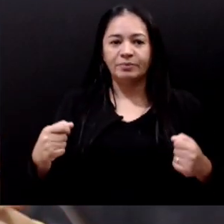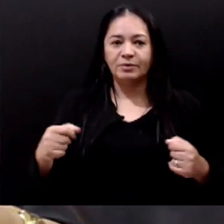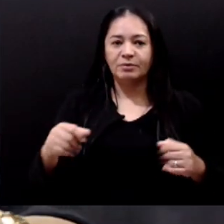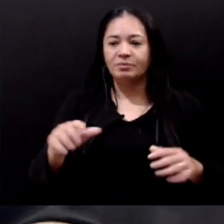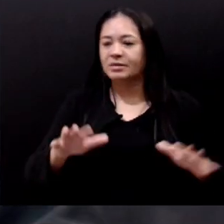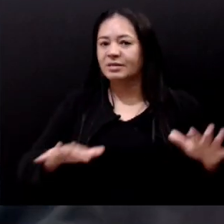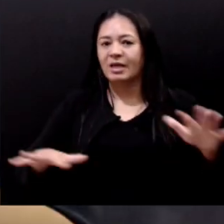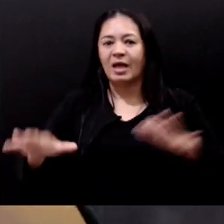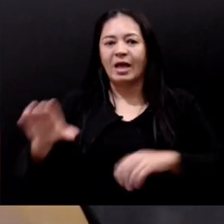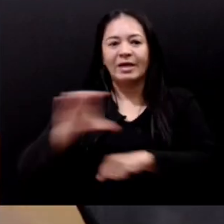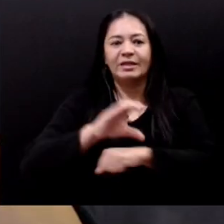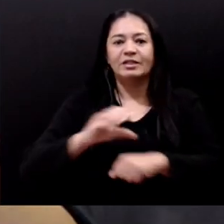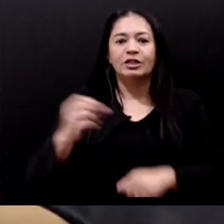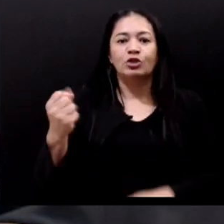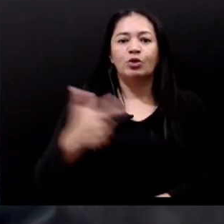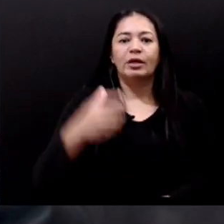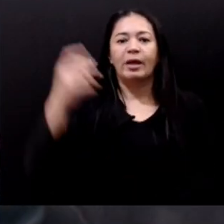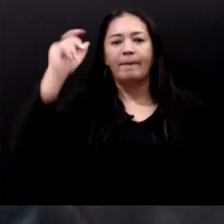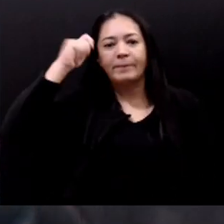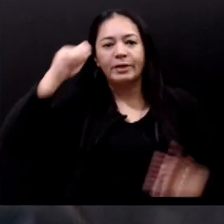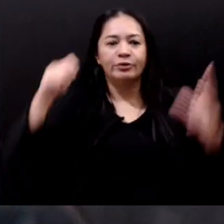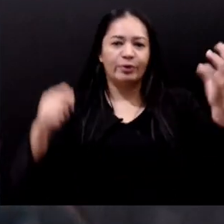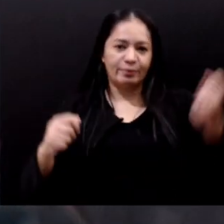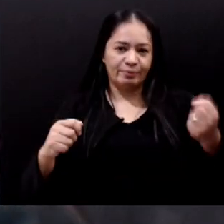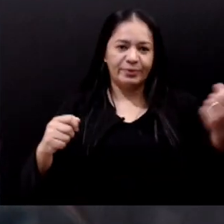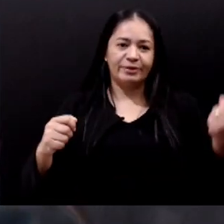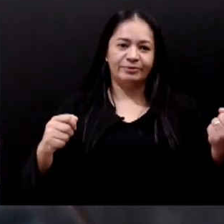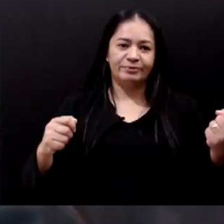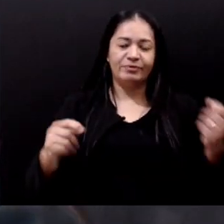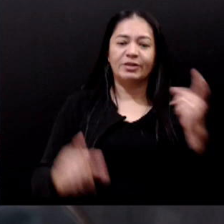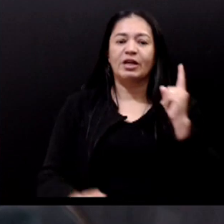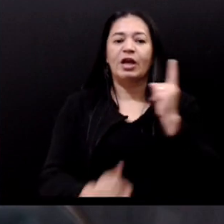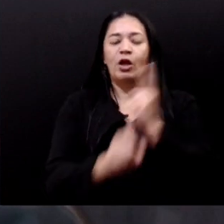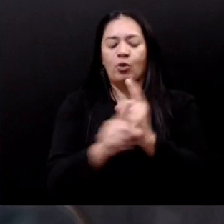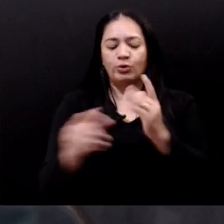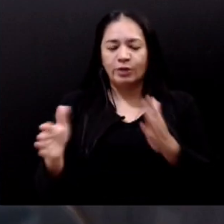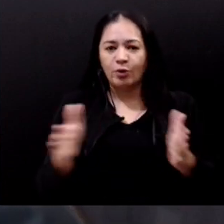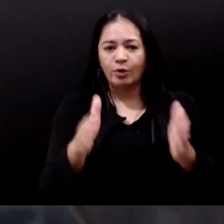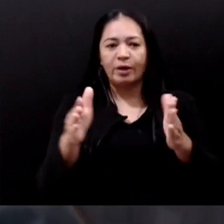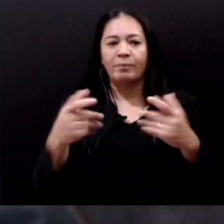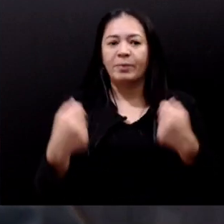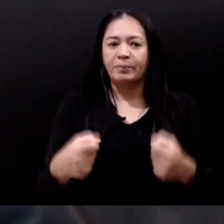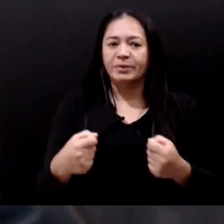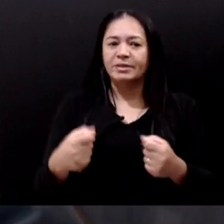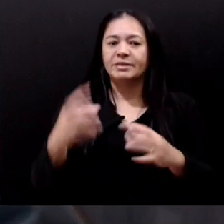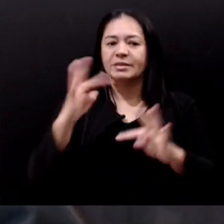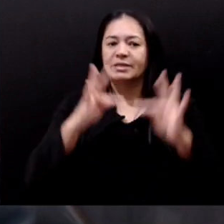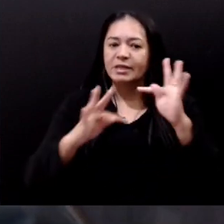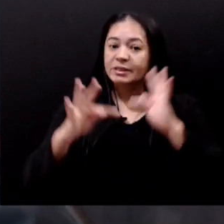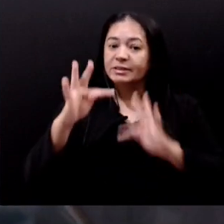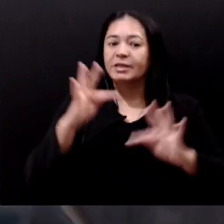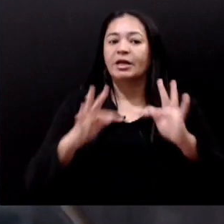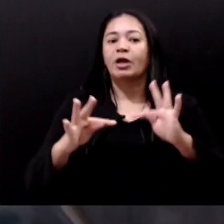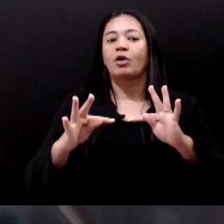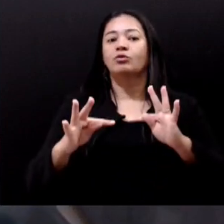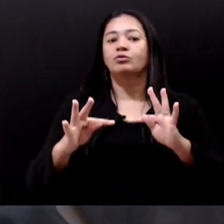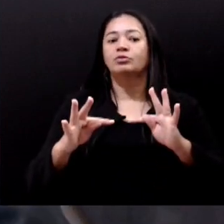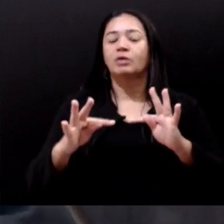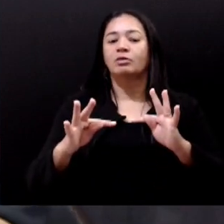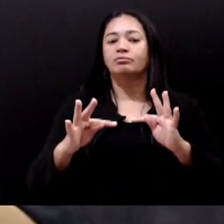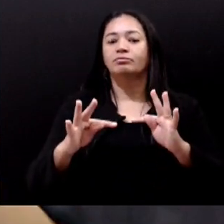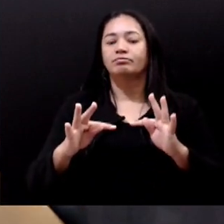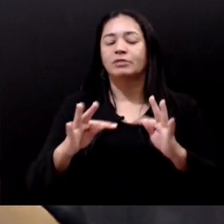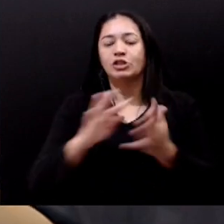vida. Então, encontrar esse caminho exige bastante terapia, exige Uhum. bastante desconstrução, entender